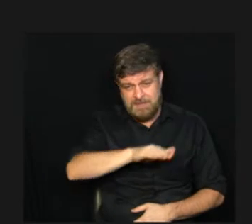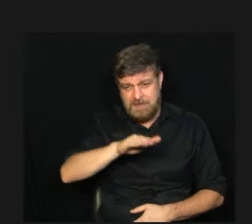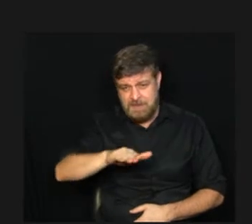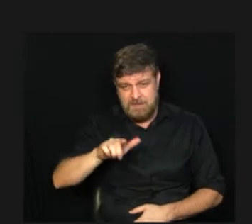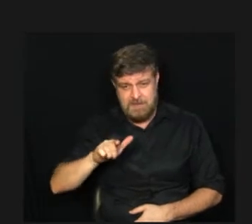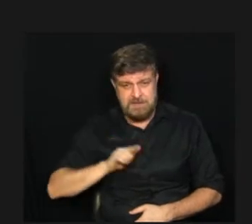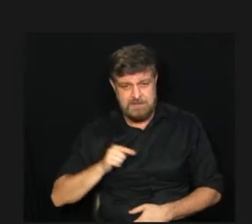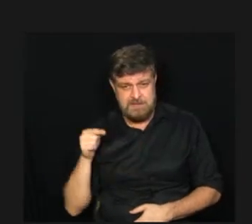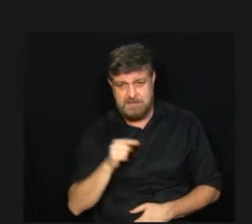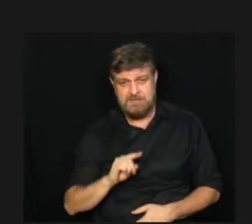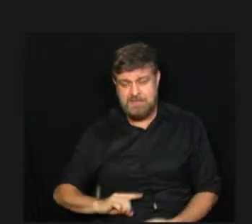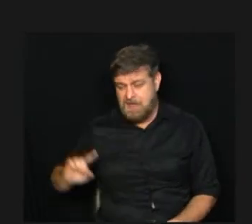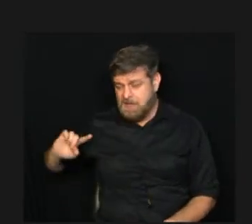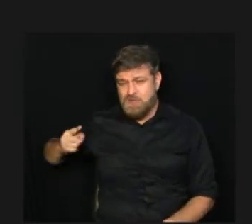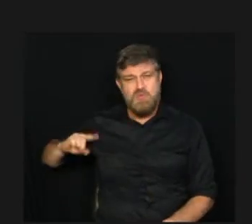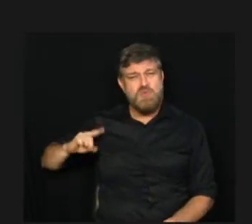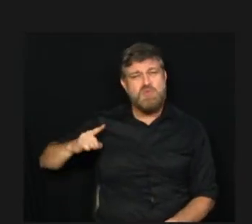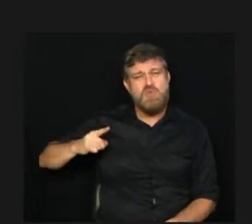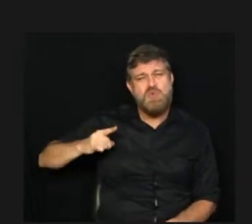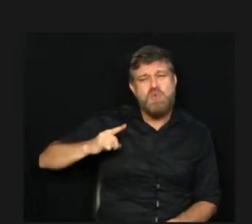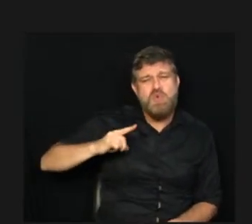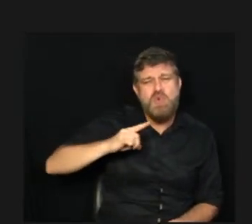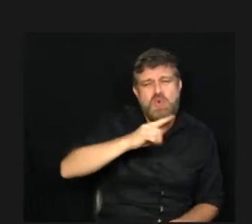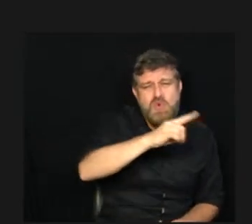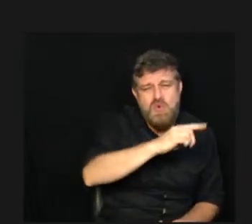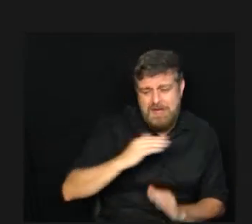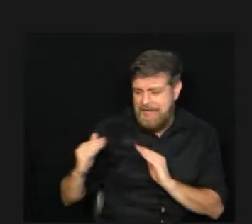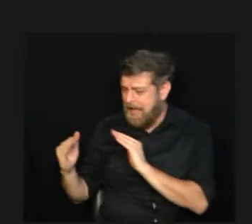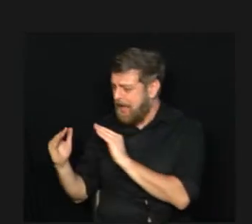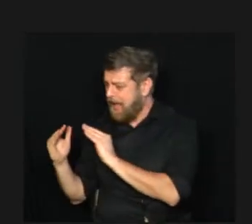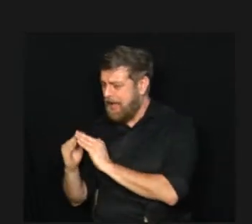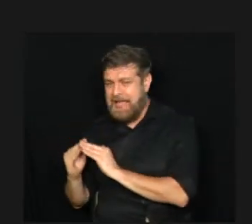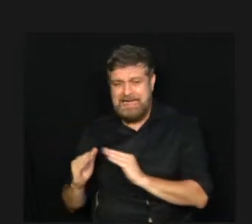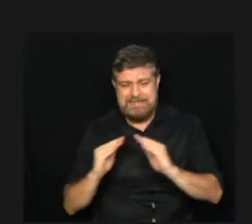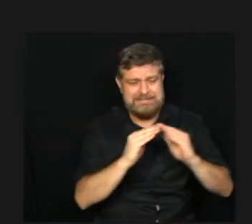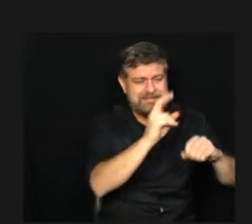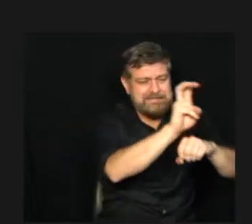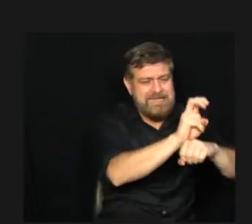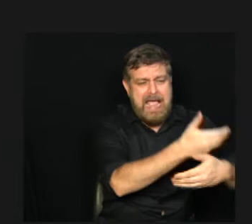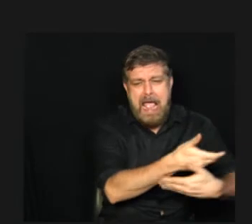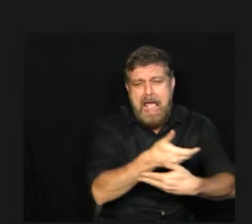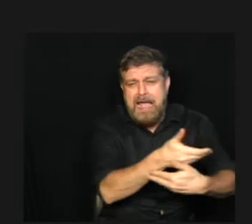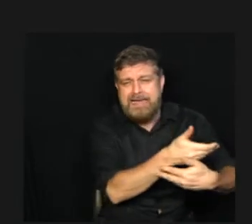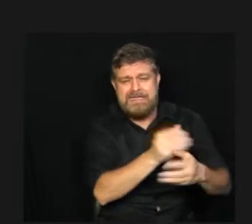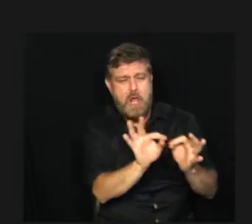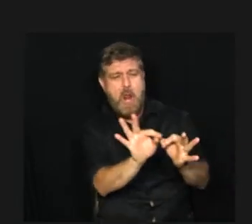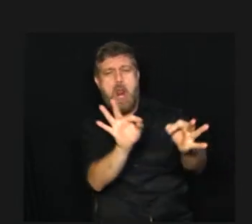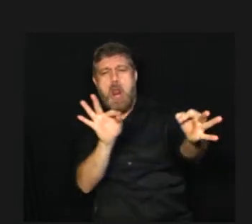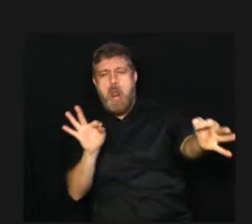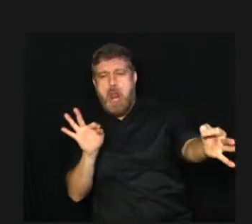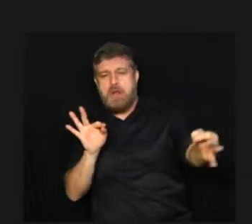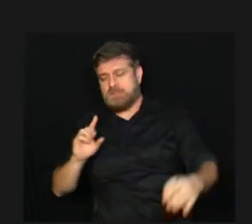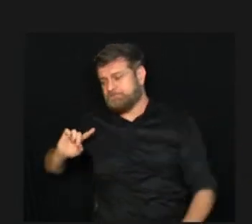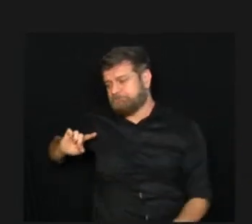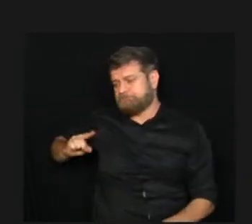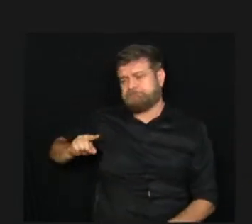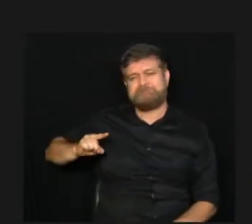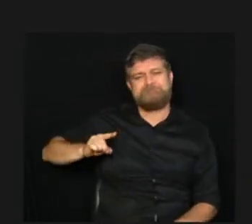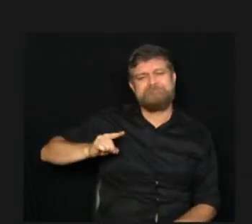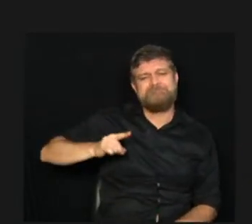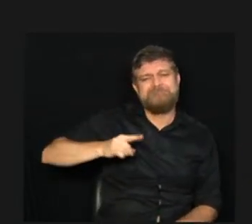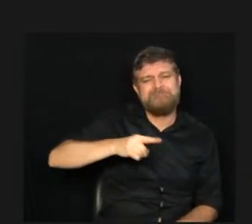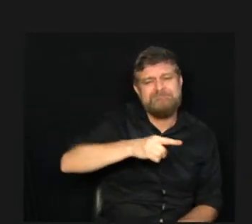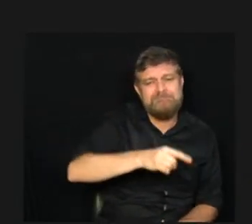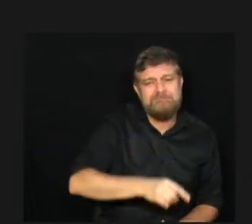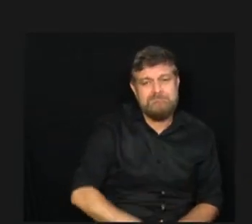que ela se desloca 17 quilômetros da sua residência para acessar o que é seu por direito, que é acessar a educação